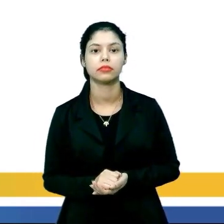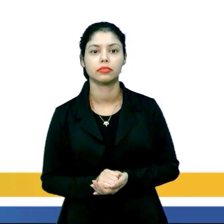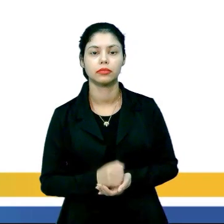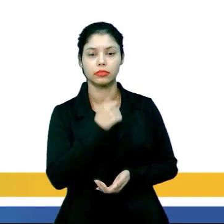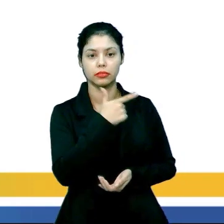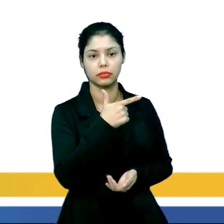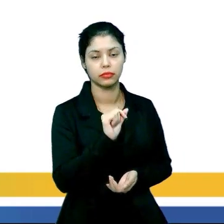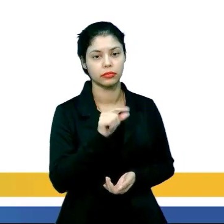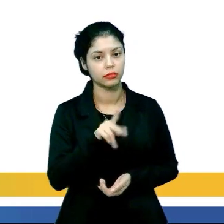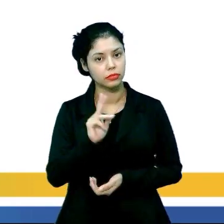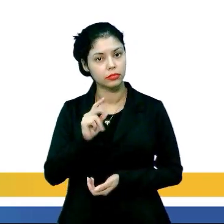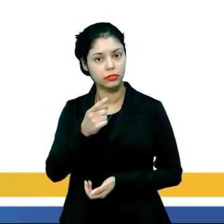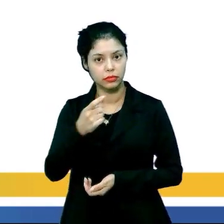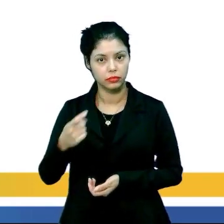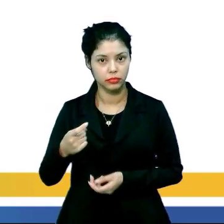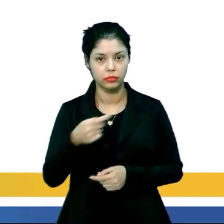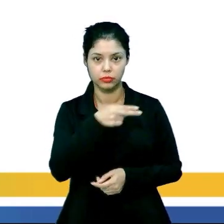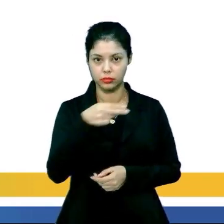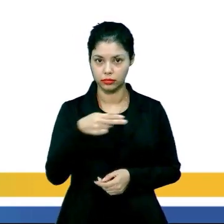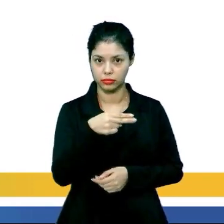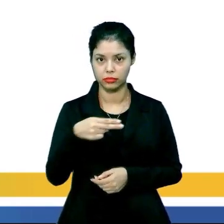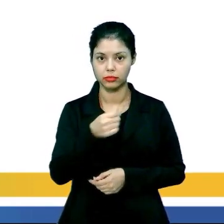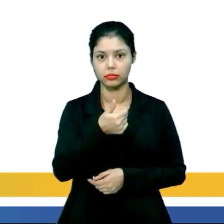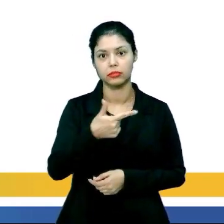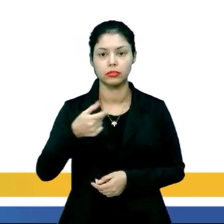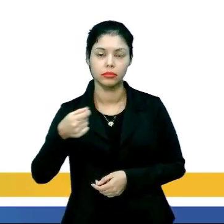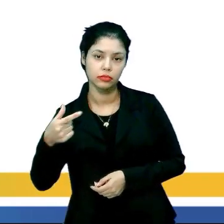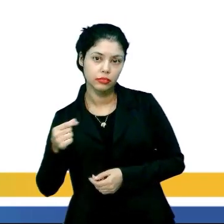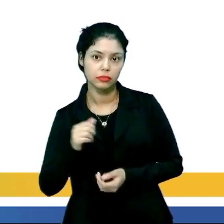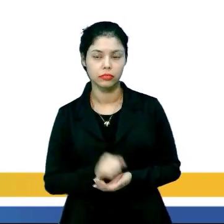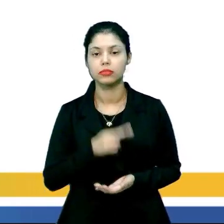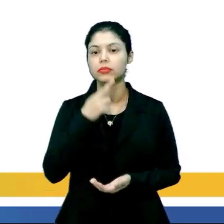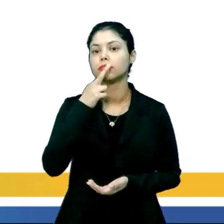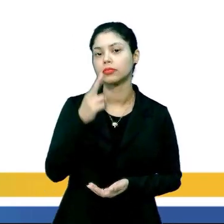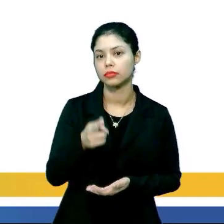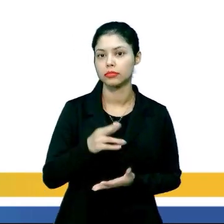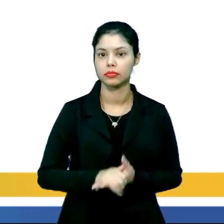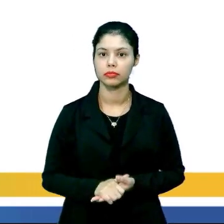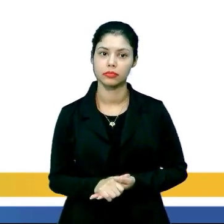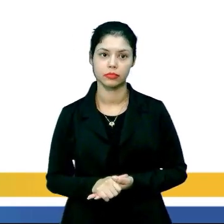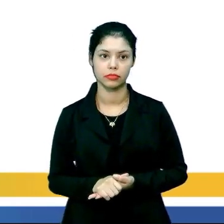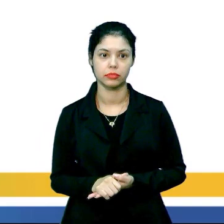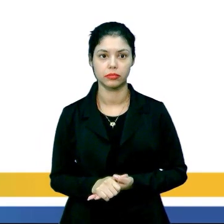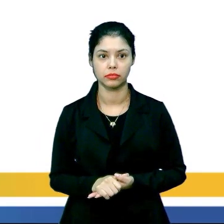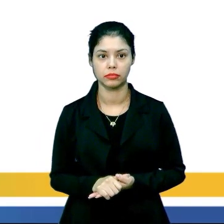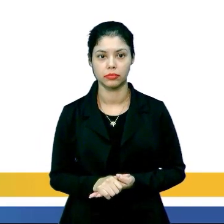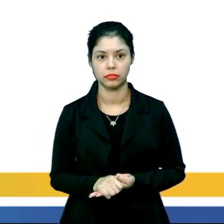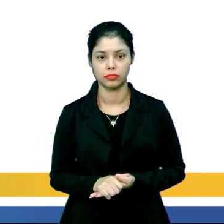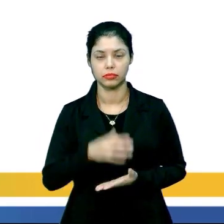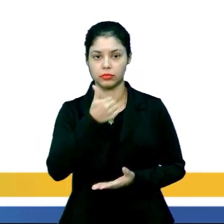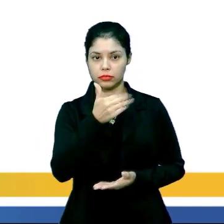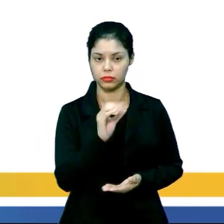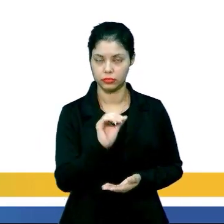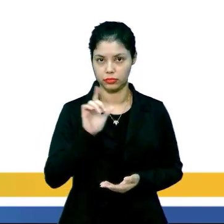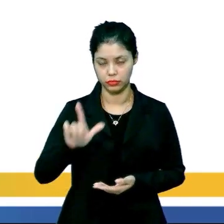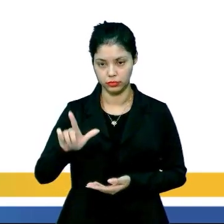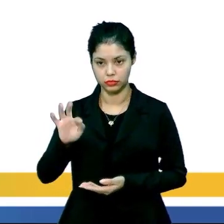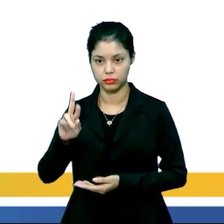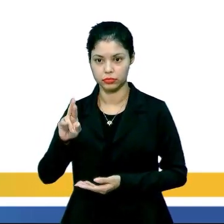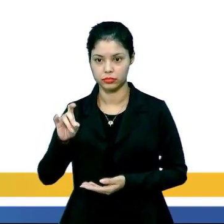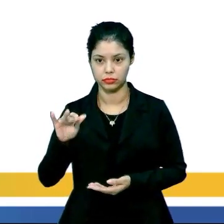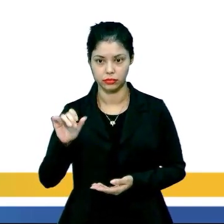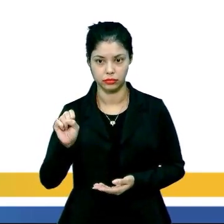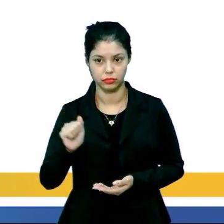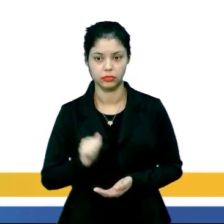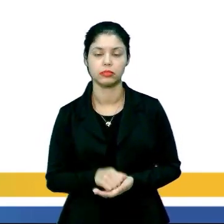cruzado, vai ficar da seguinte maneira e o resultado é 10